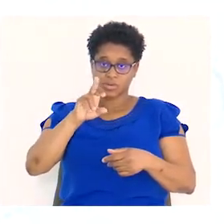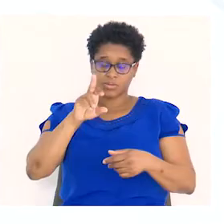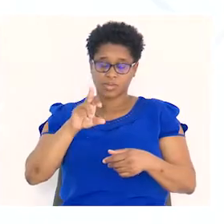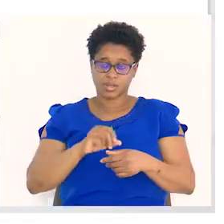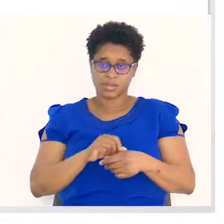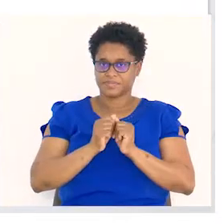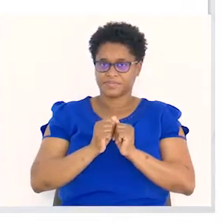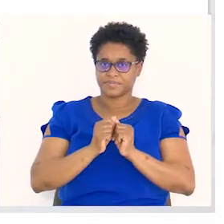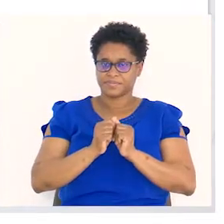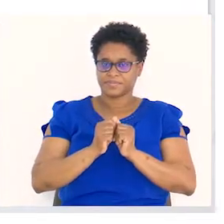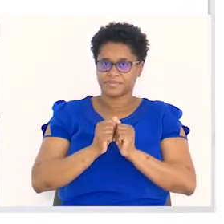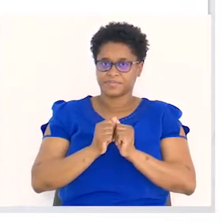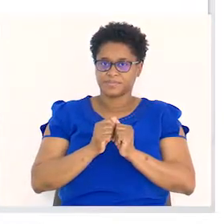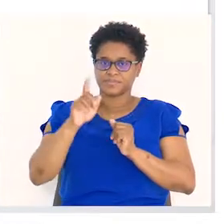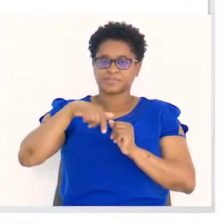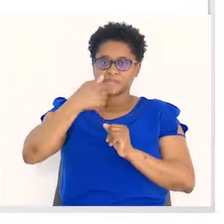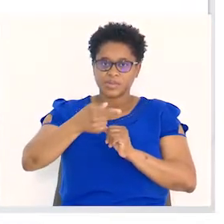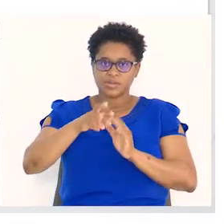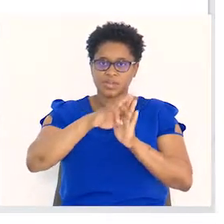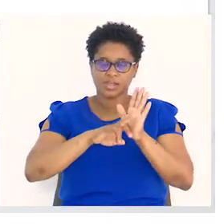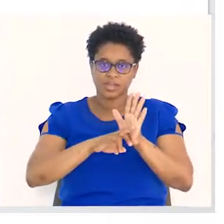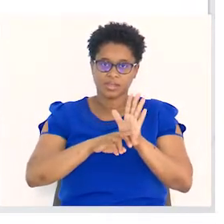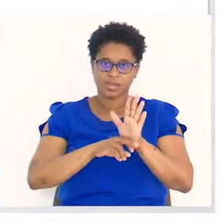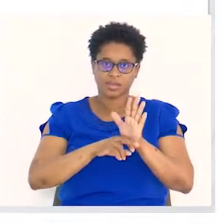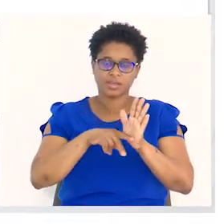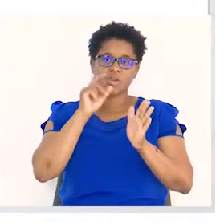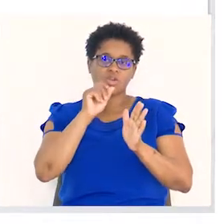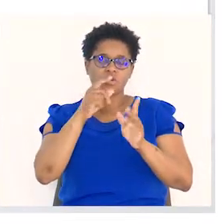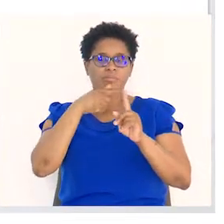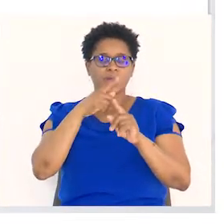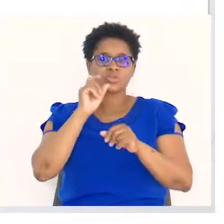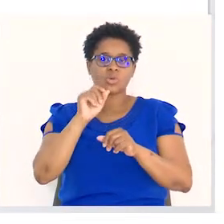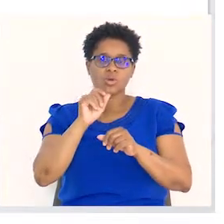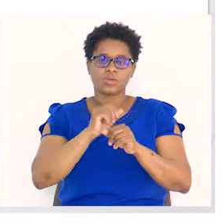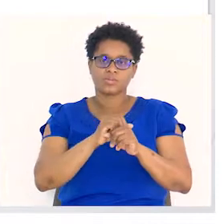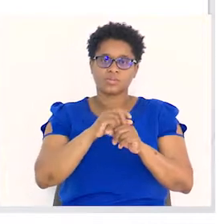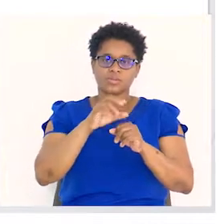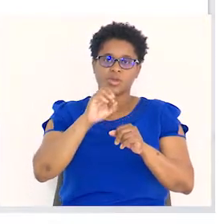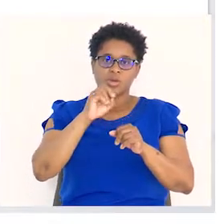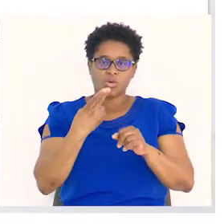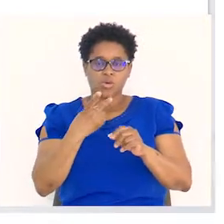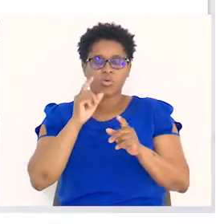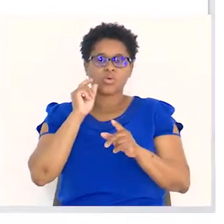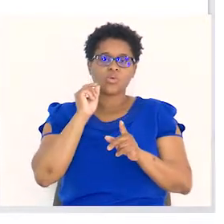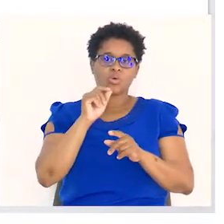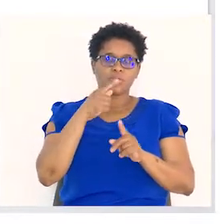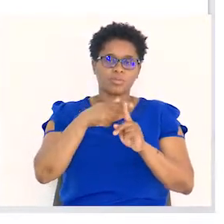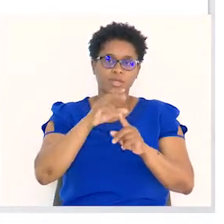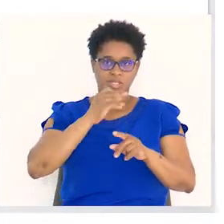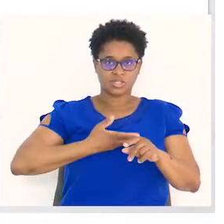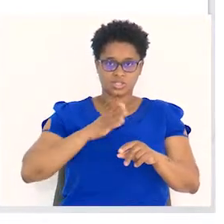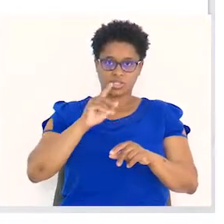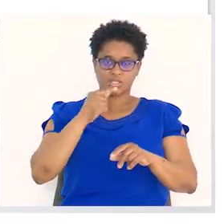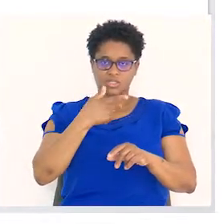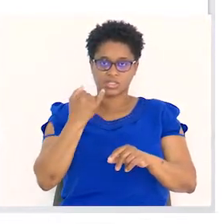aqui. Outra regra. Nome mais nome, ou nome mais adjetivo, ou adjetivo